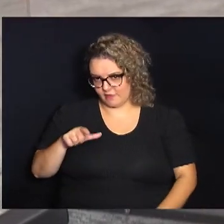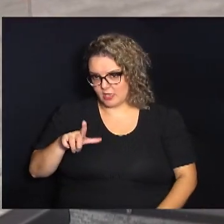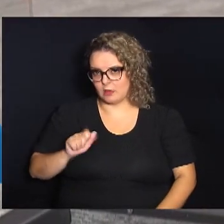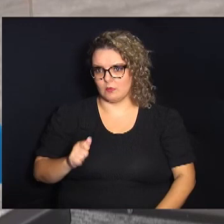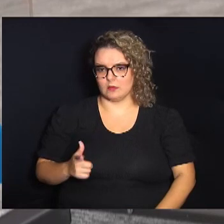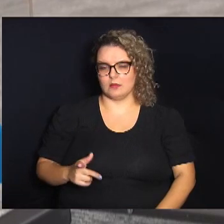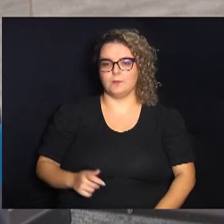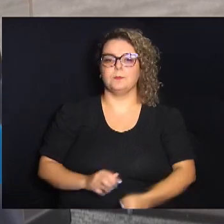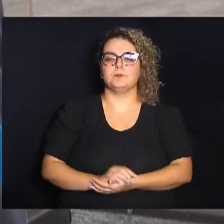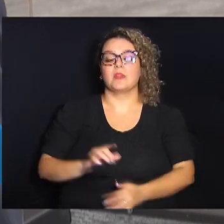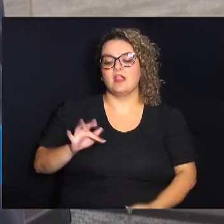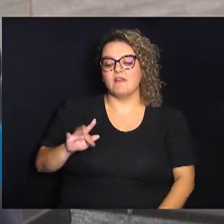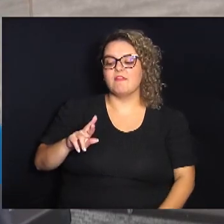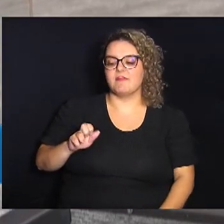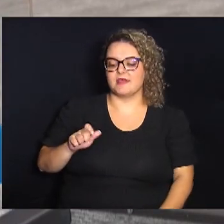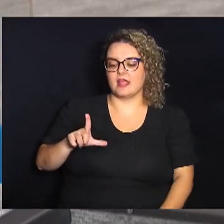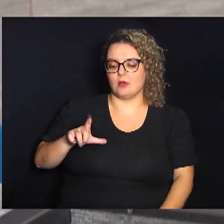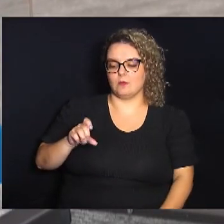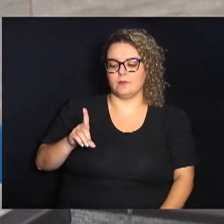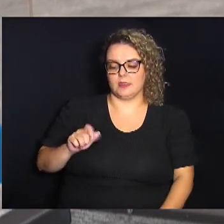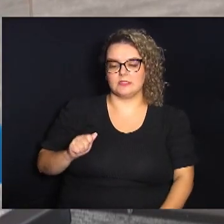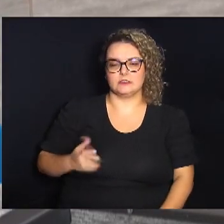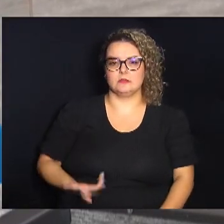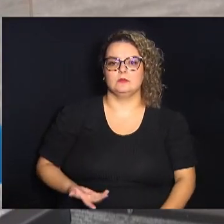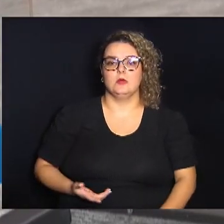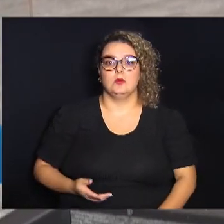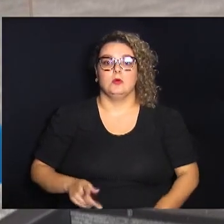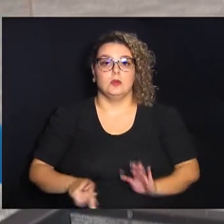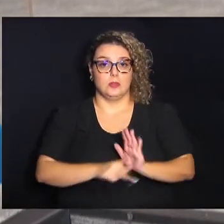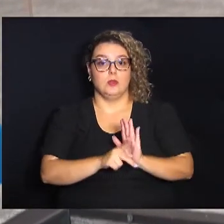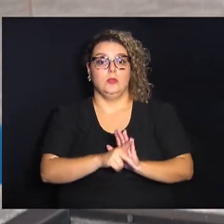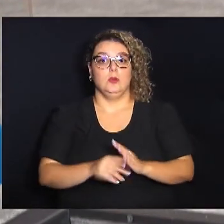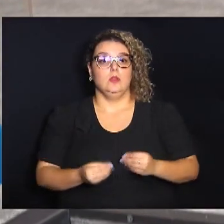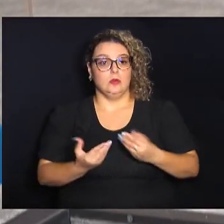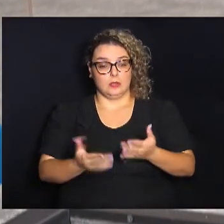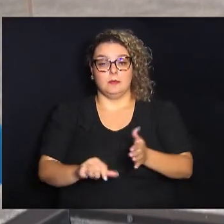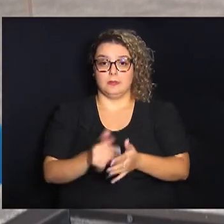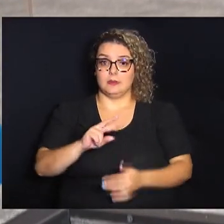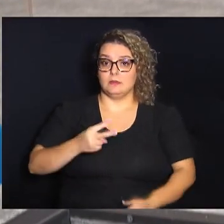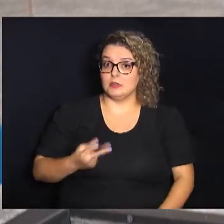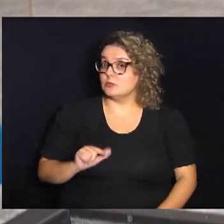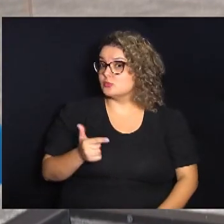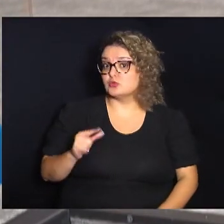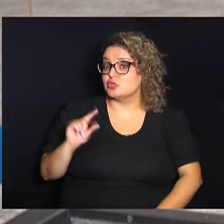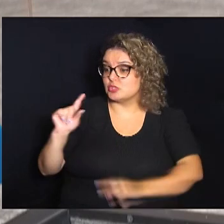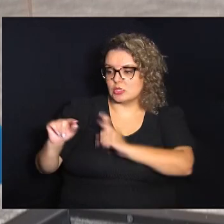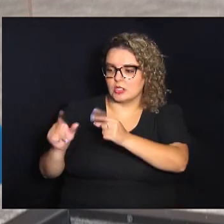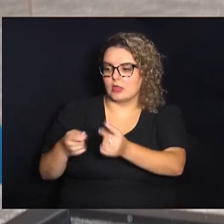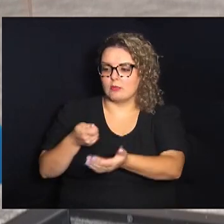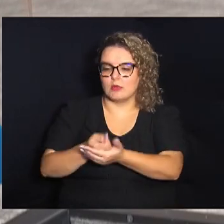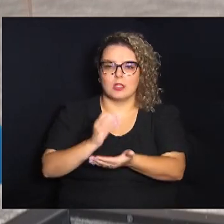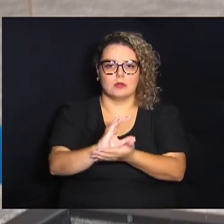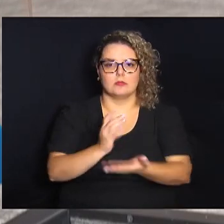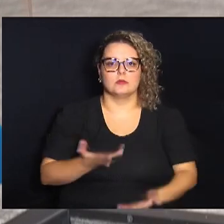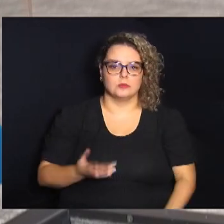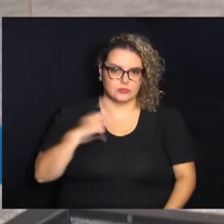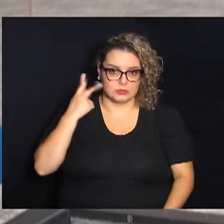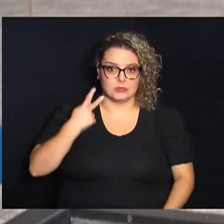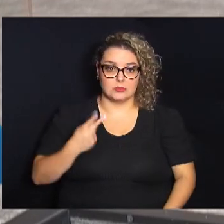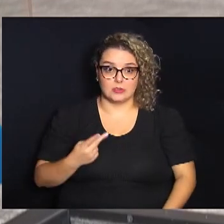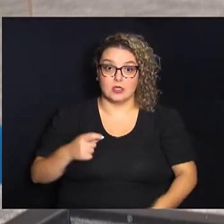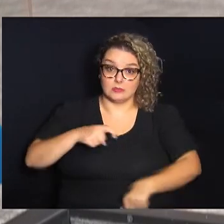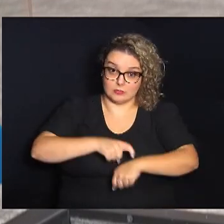projeto a primeira vez, ainda nós não tínhamos as emendas impositivas dos vereadores. A partir desse momento, nós achamos que seria